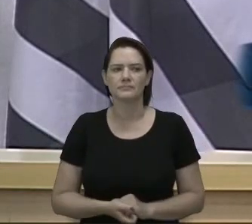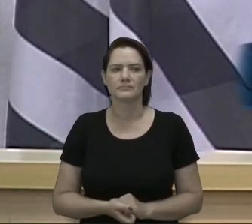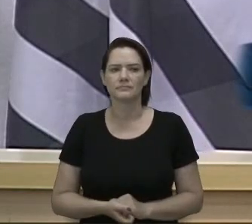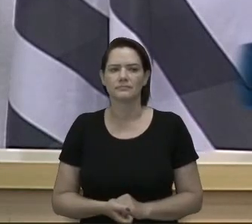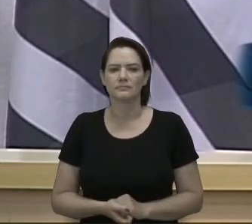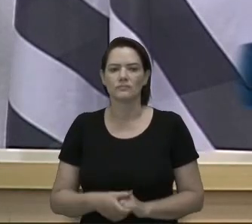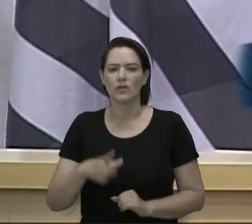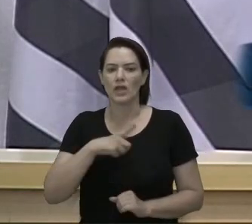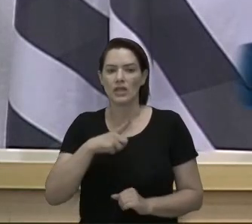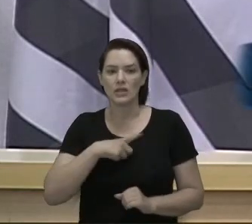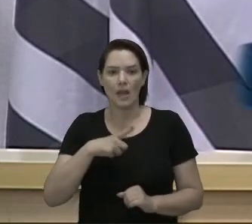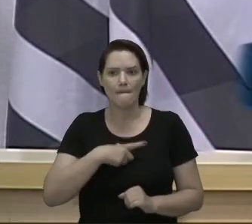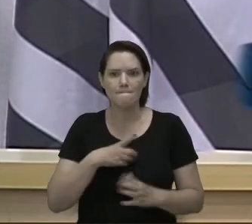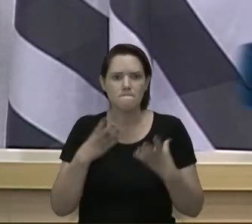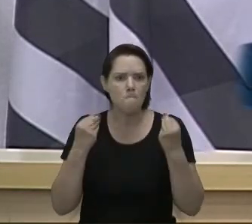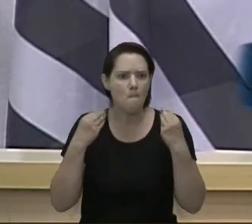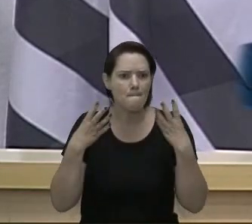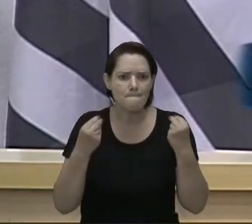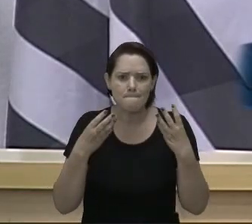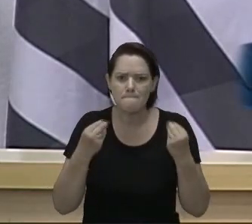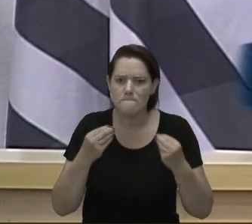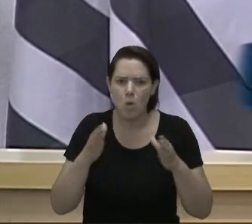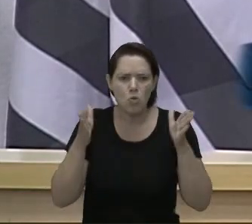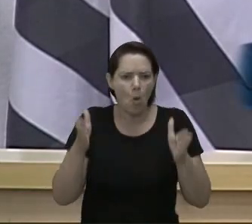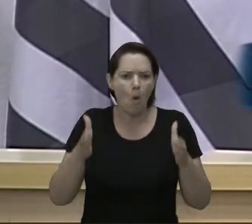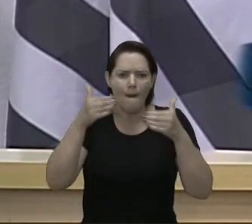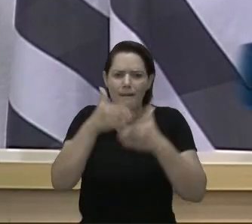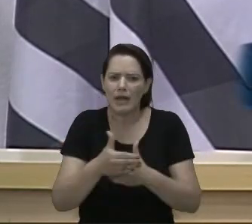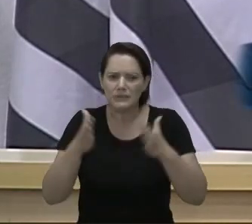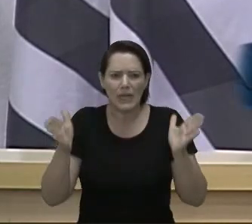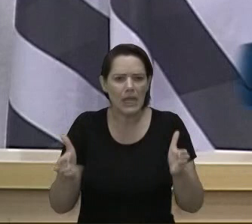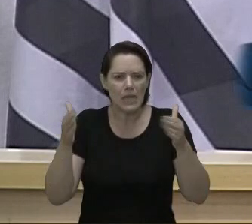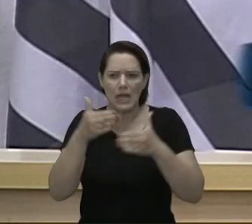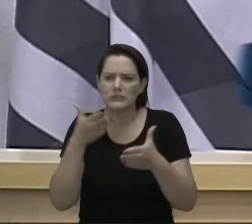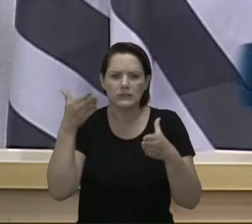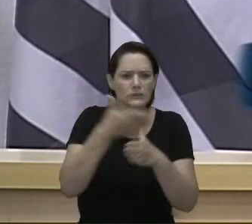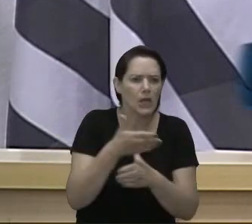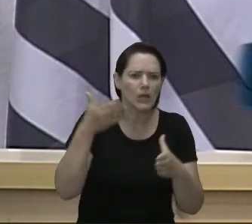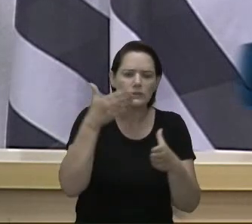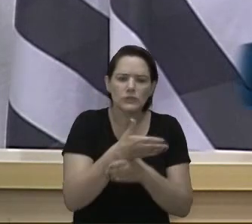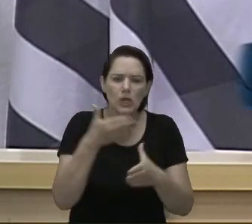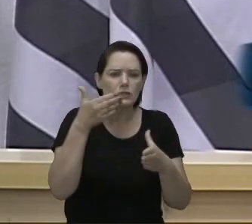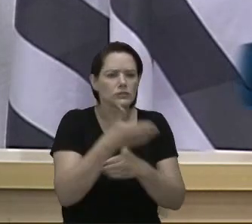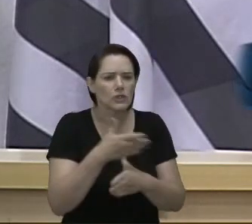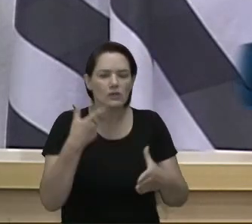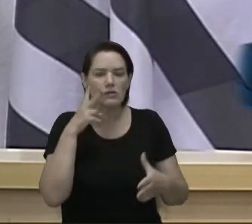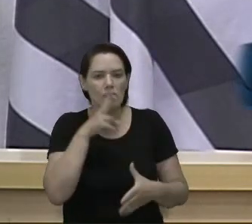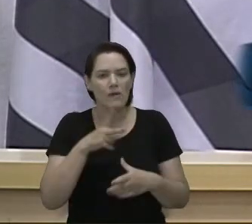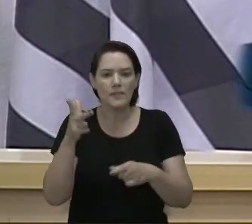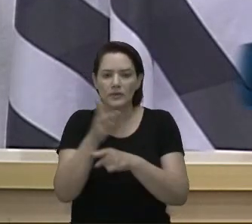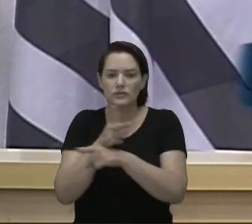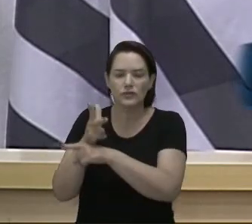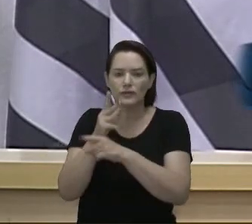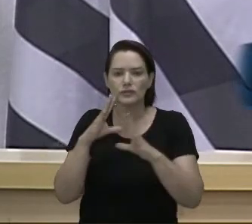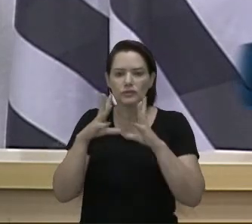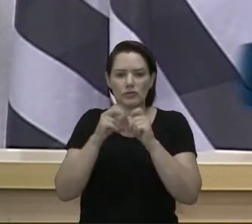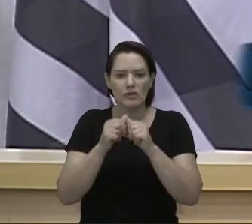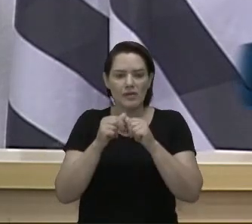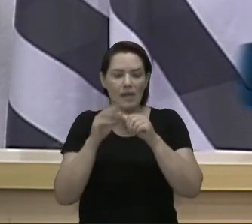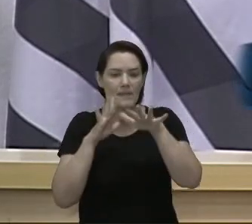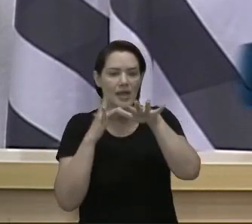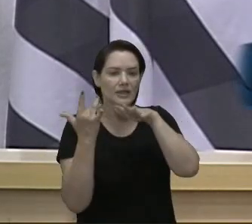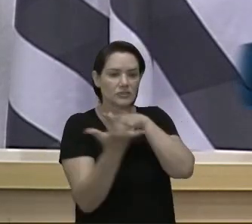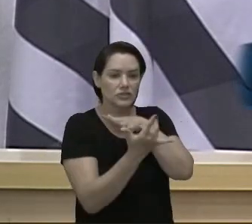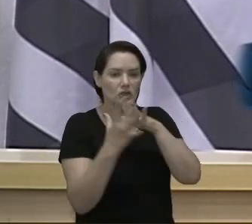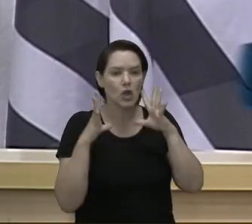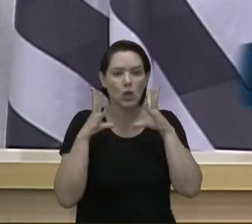gente? Estoques e mais estoques, caixas e mais caixas chegando. Aqui não deu tempo de colocar o vídeo todo, mas na minha rede social tá na